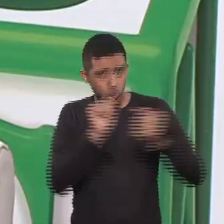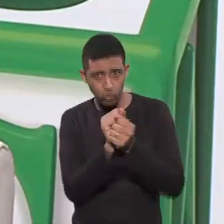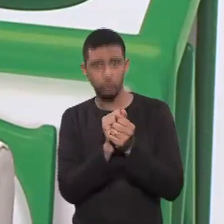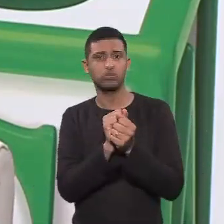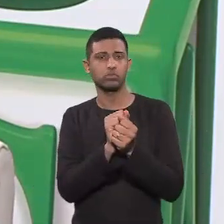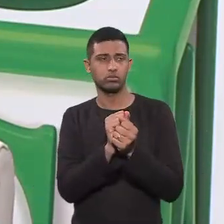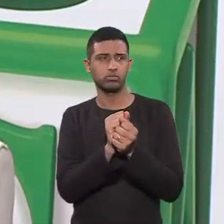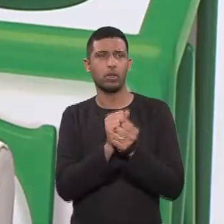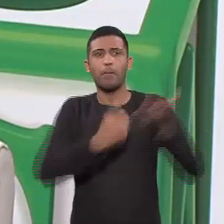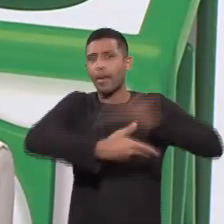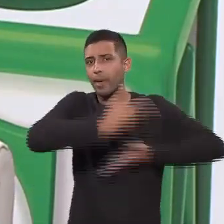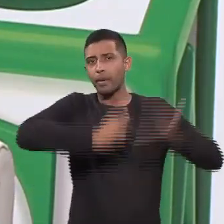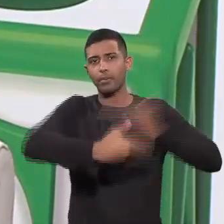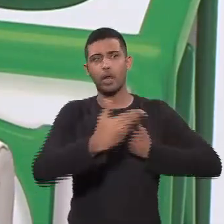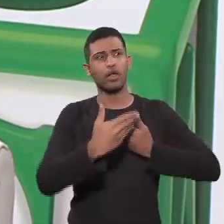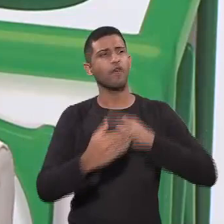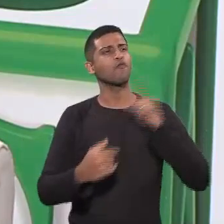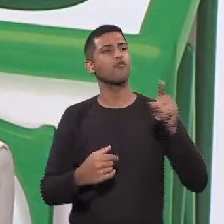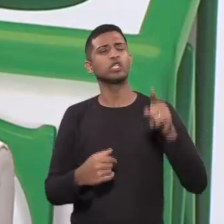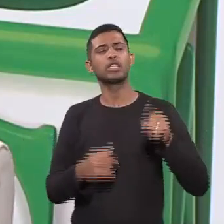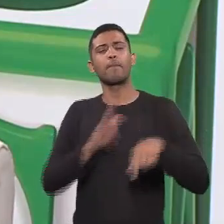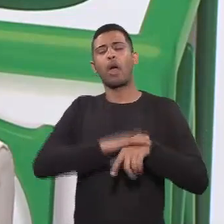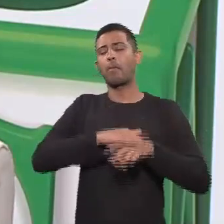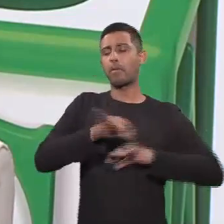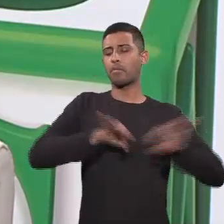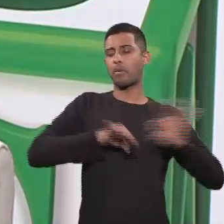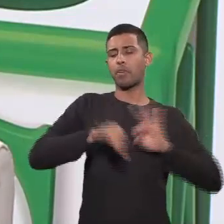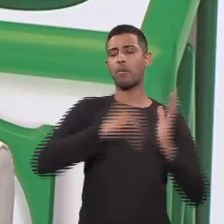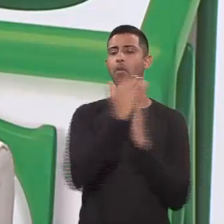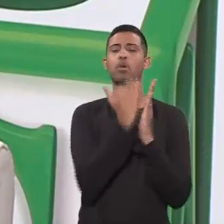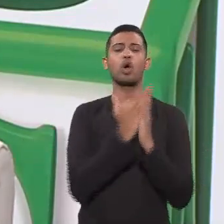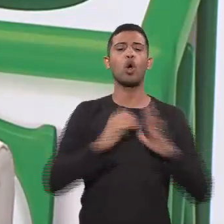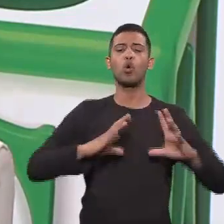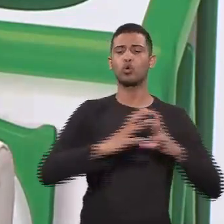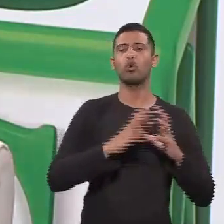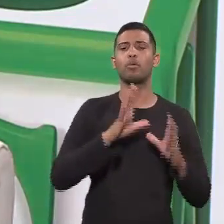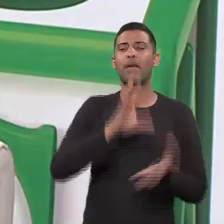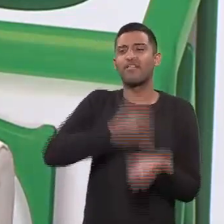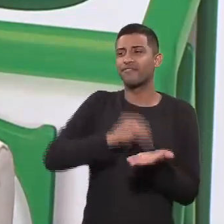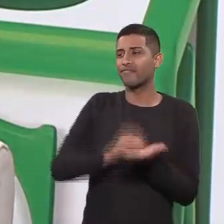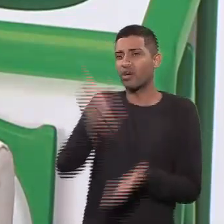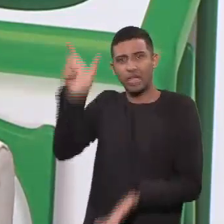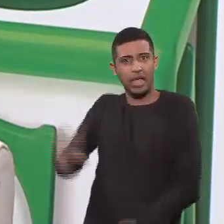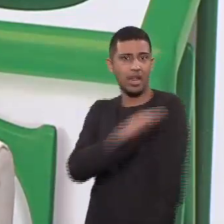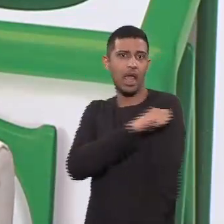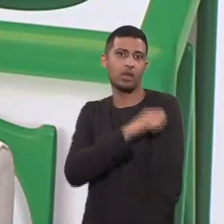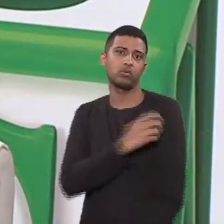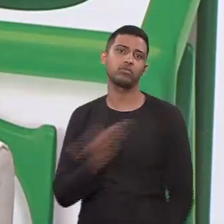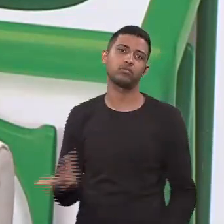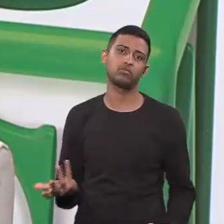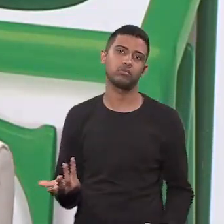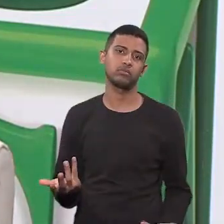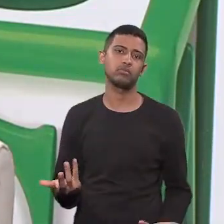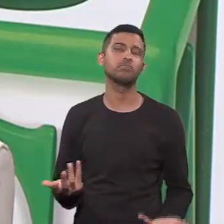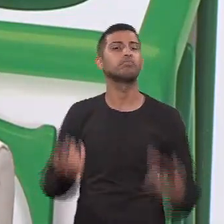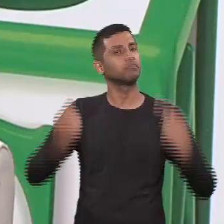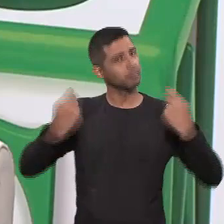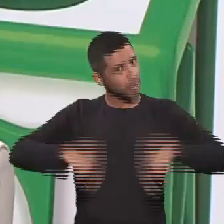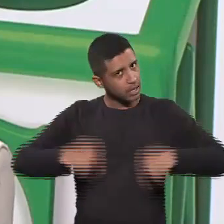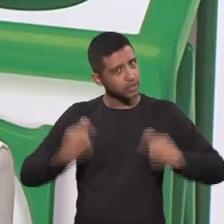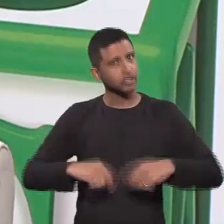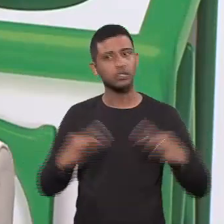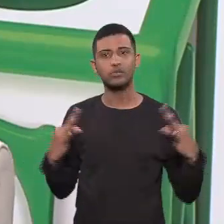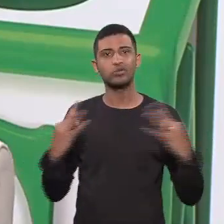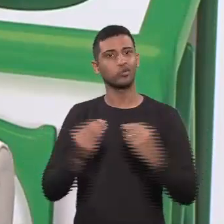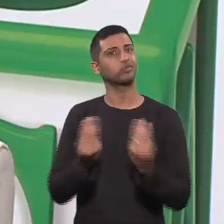com você, em consonância com você. Não é você ter um planejamento para a sua turma e não ter um planejamento para o aluno. Então, precisa